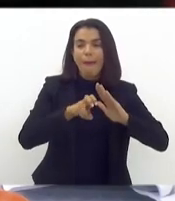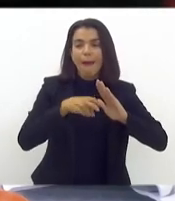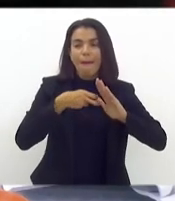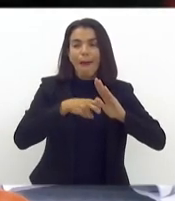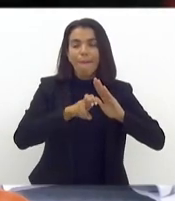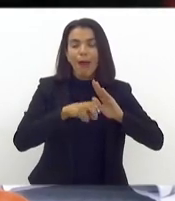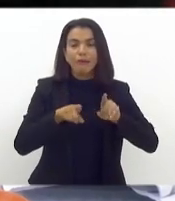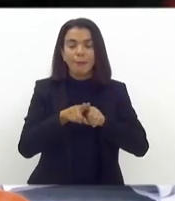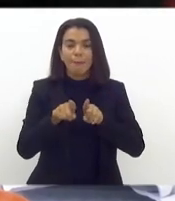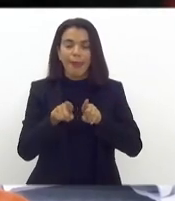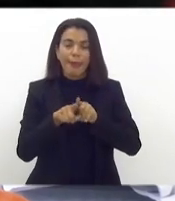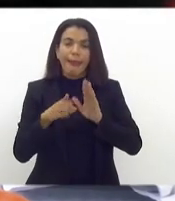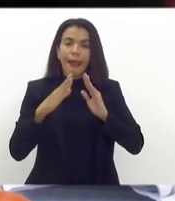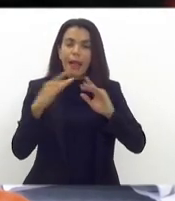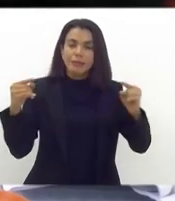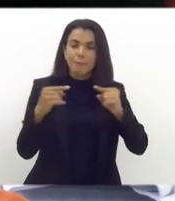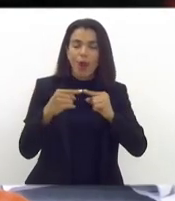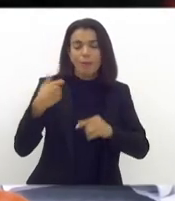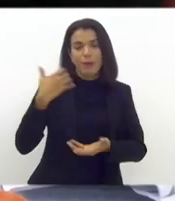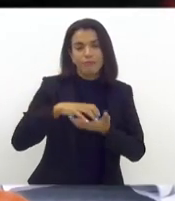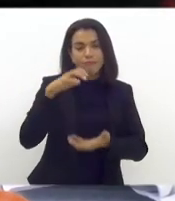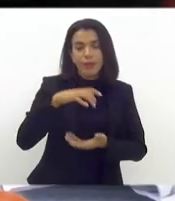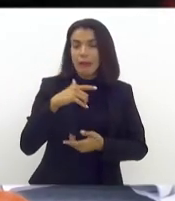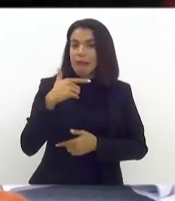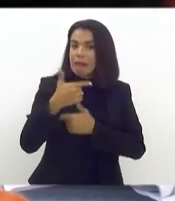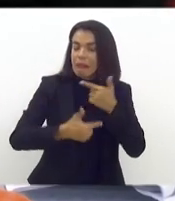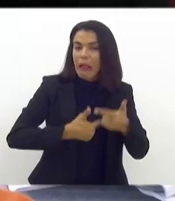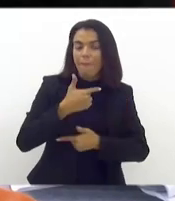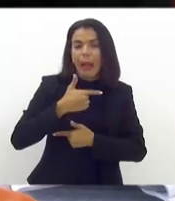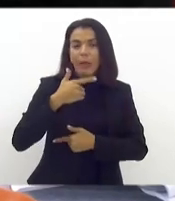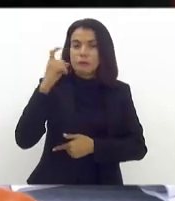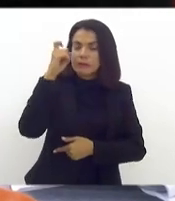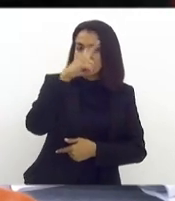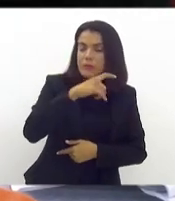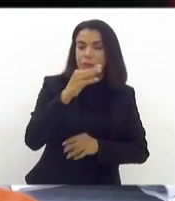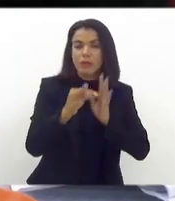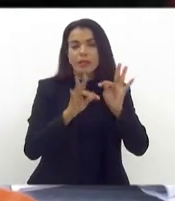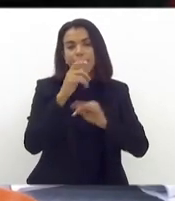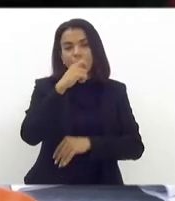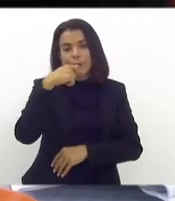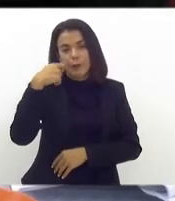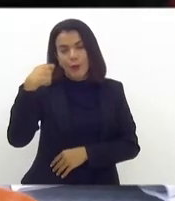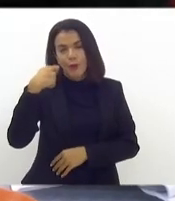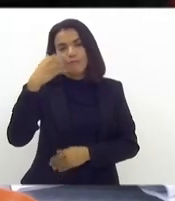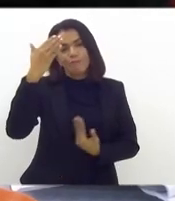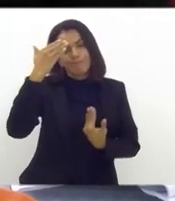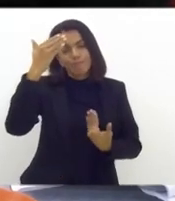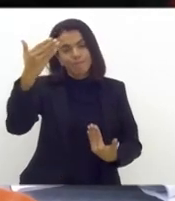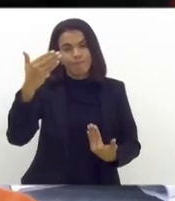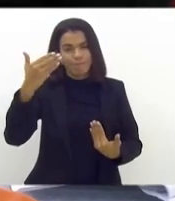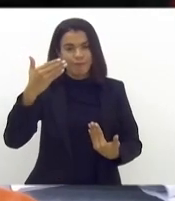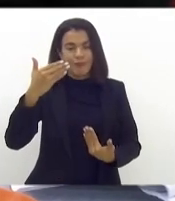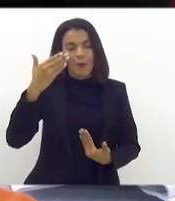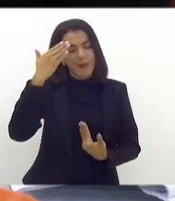em asilos, sabe a dificuldade e necessidade que eles têm para poder ter um tratamento odontológico. Então, Fred, queria te agradecer. Obrigado e